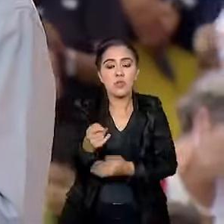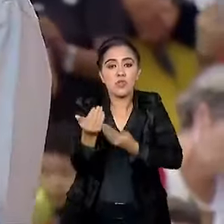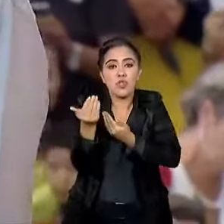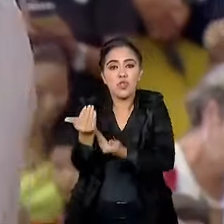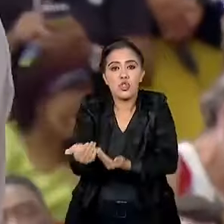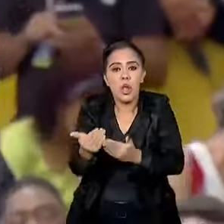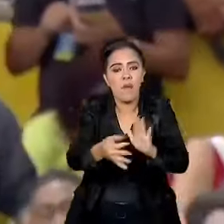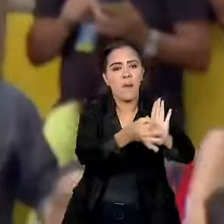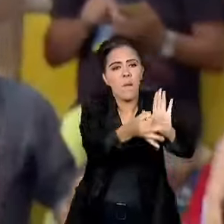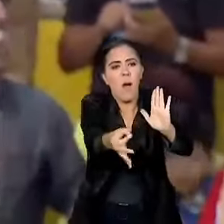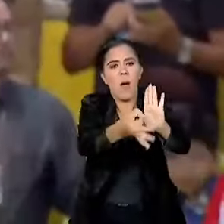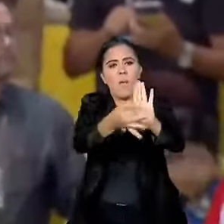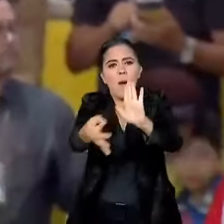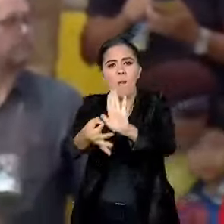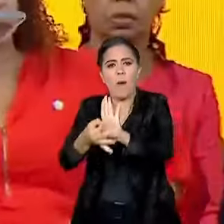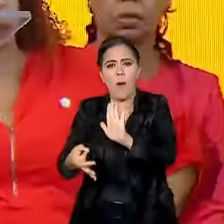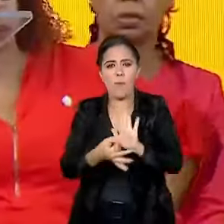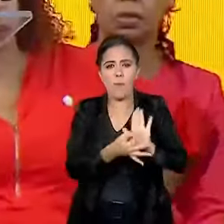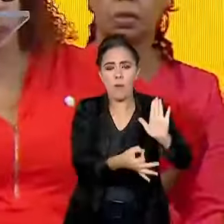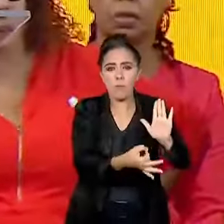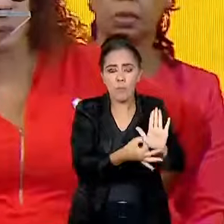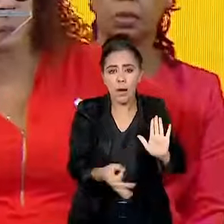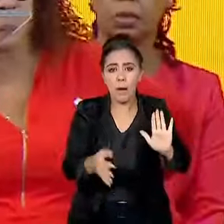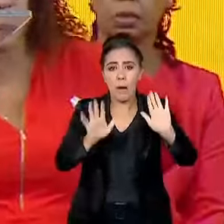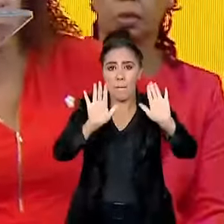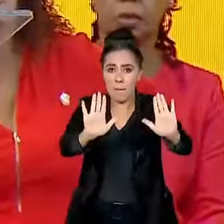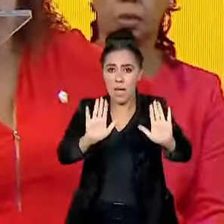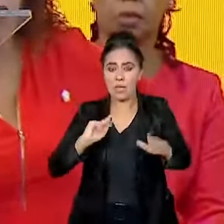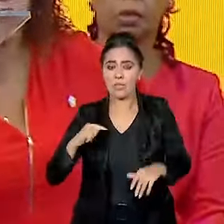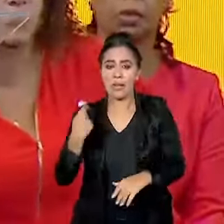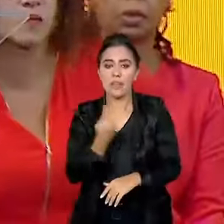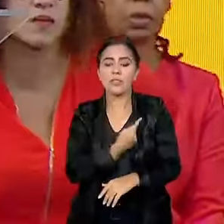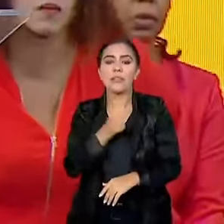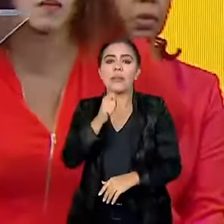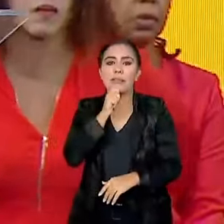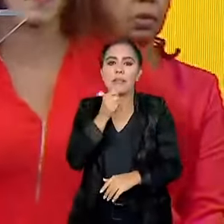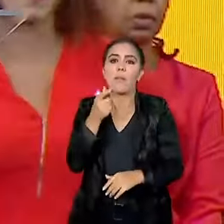negros. Mas ainda temos